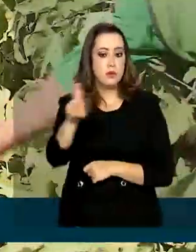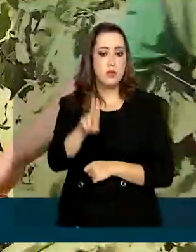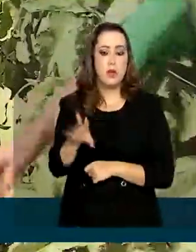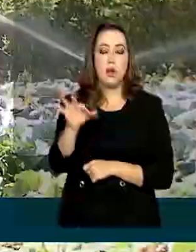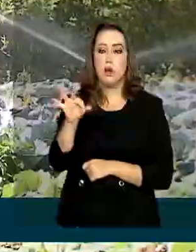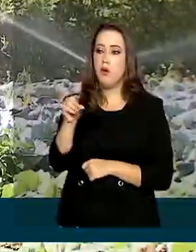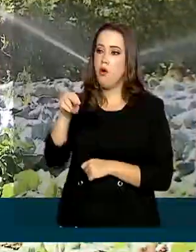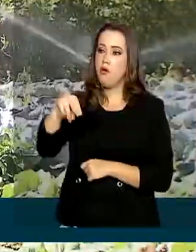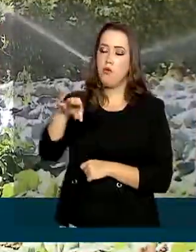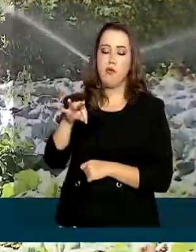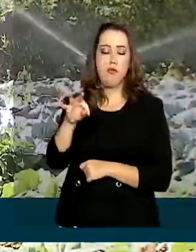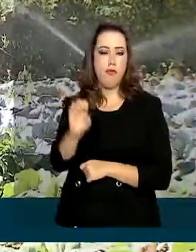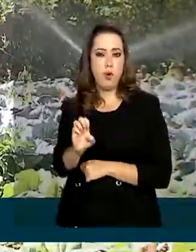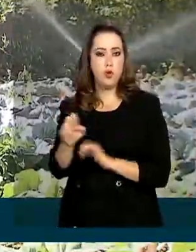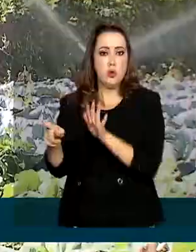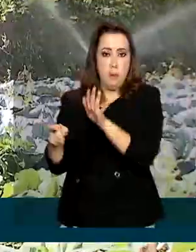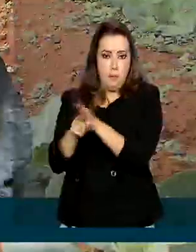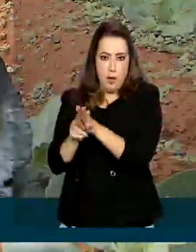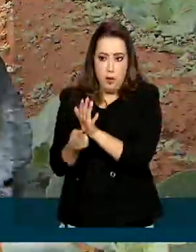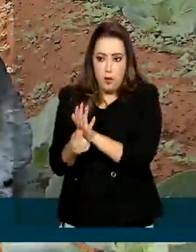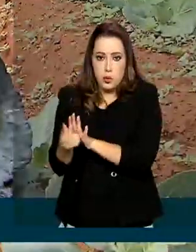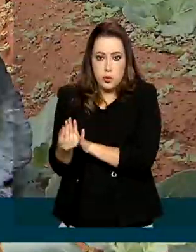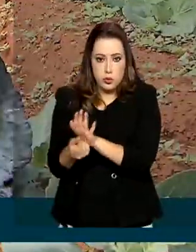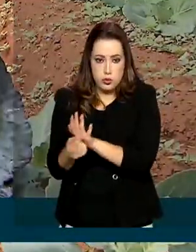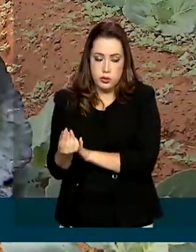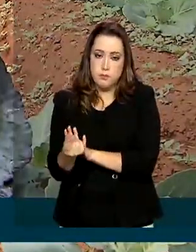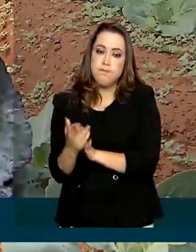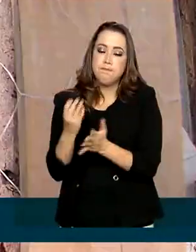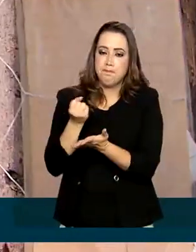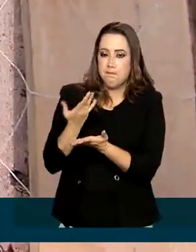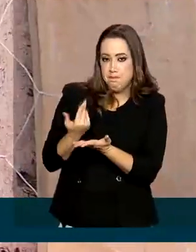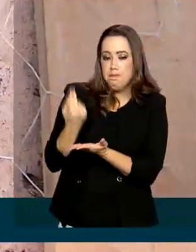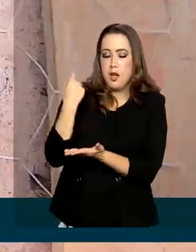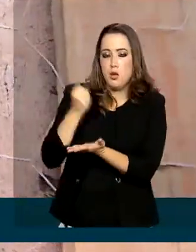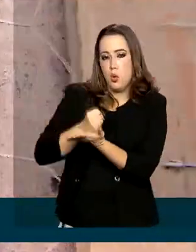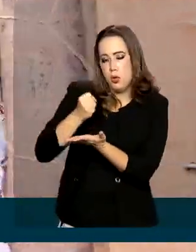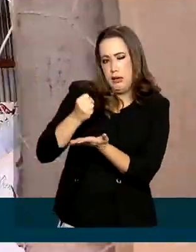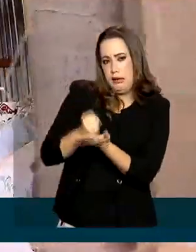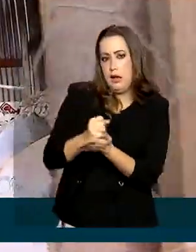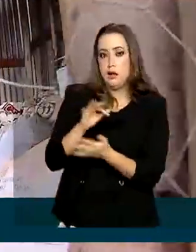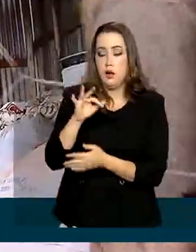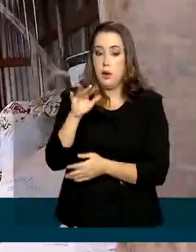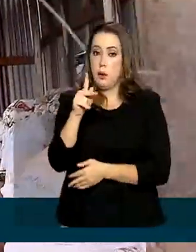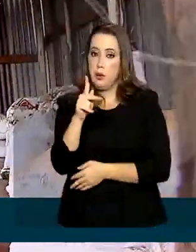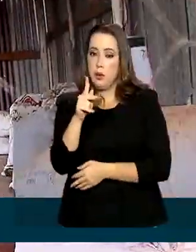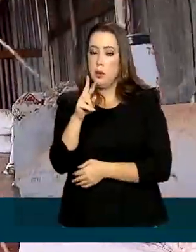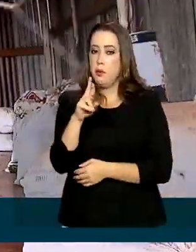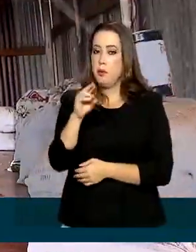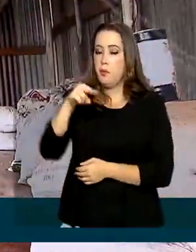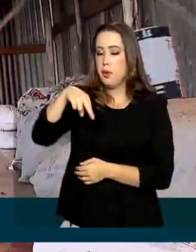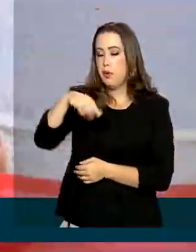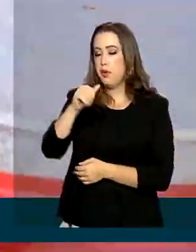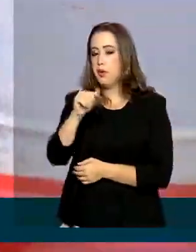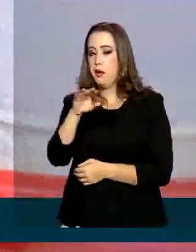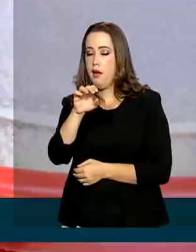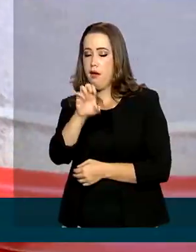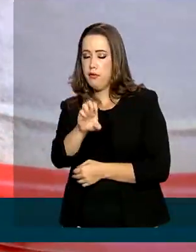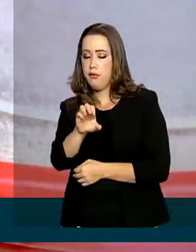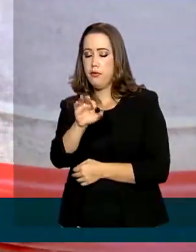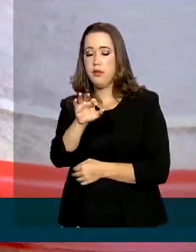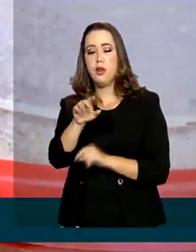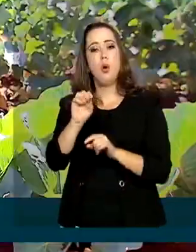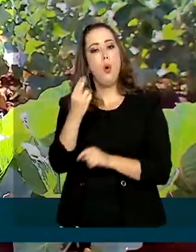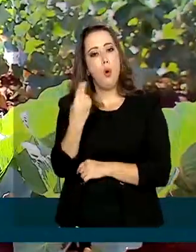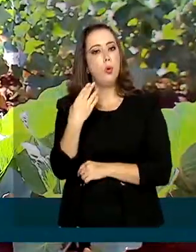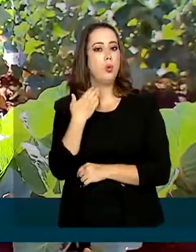original de recursos. Isso vale para operações contratadas dentro do Pronaf com recursos do Tesouro Nacional ou do